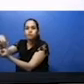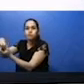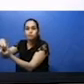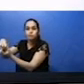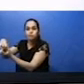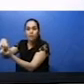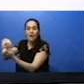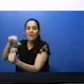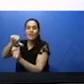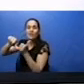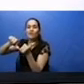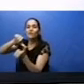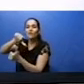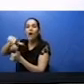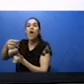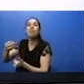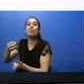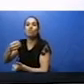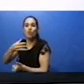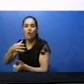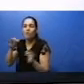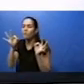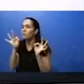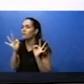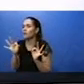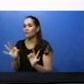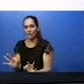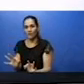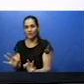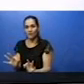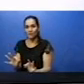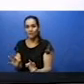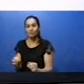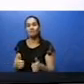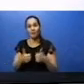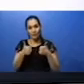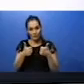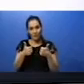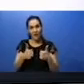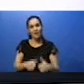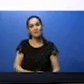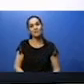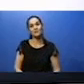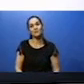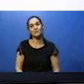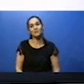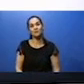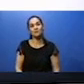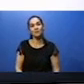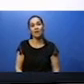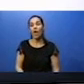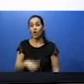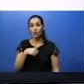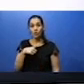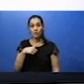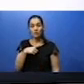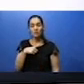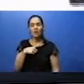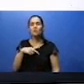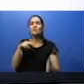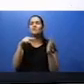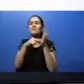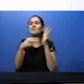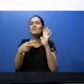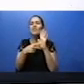produto novo, a colisão perfeita, ou seja, favorável. Aqui nós temos o significado